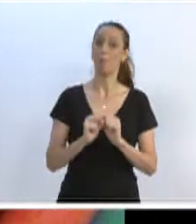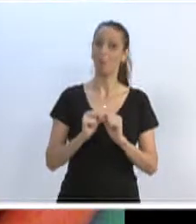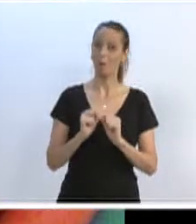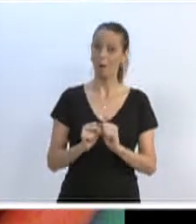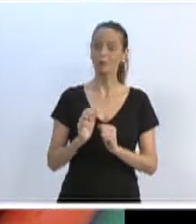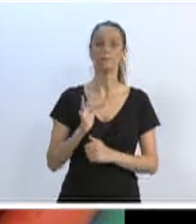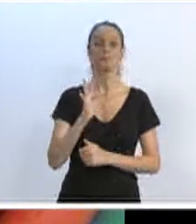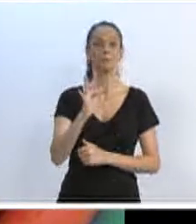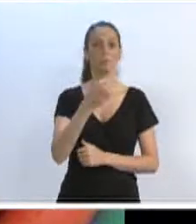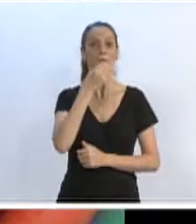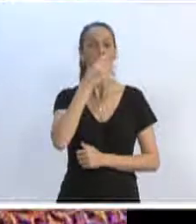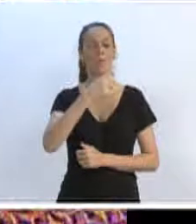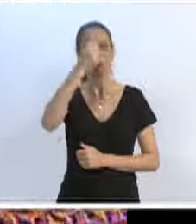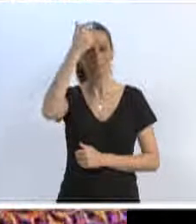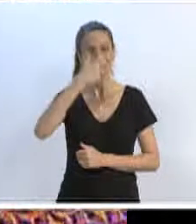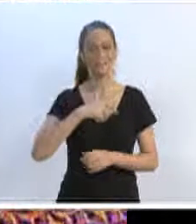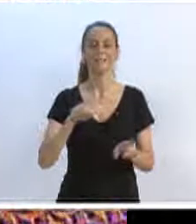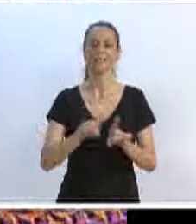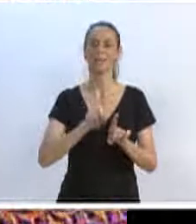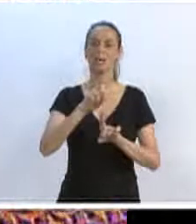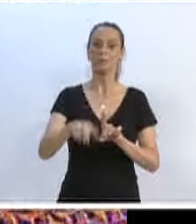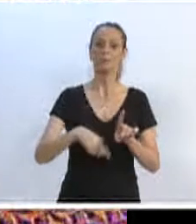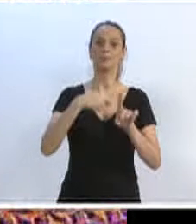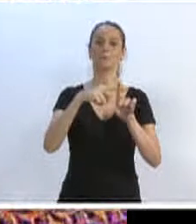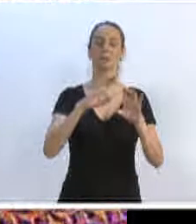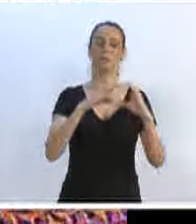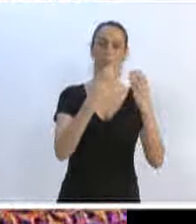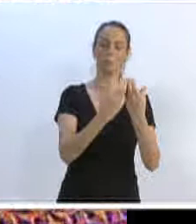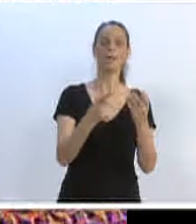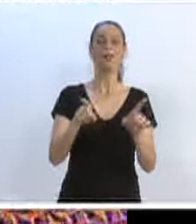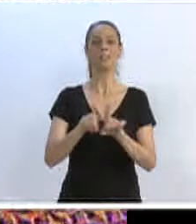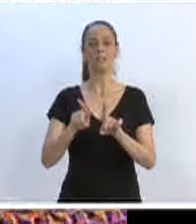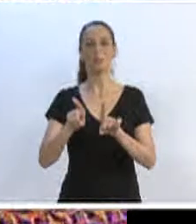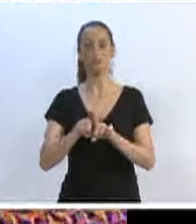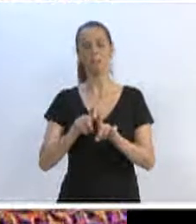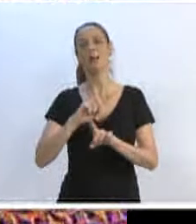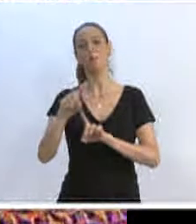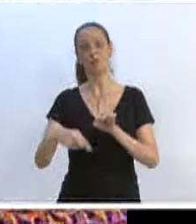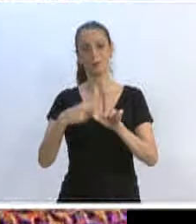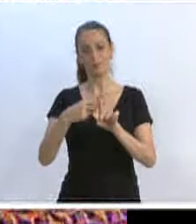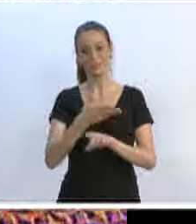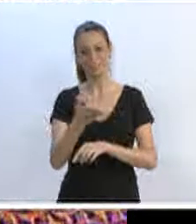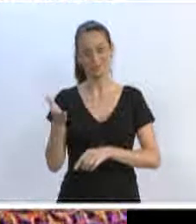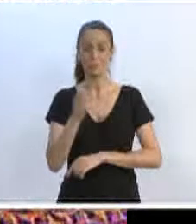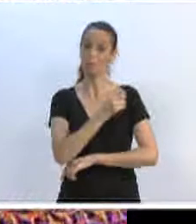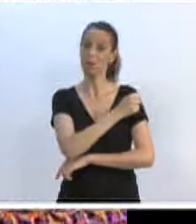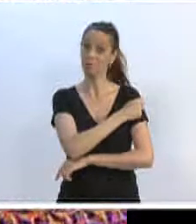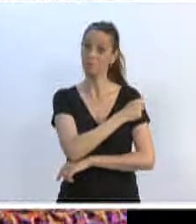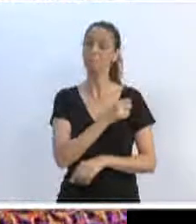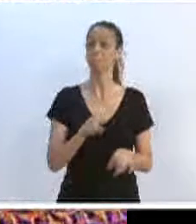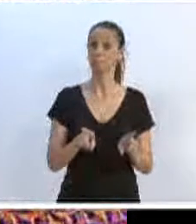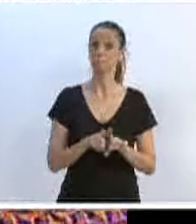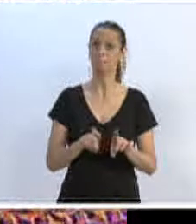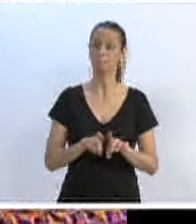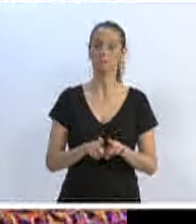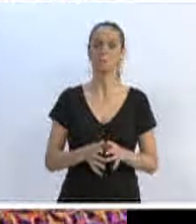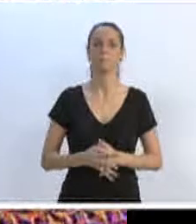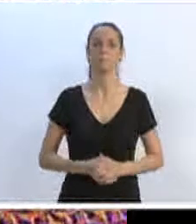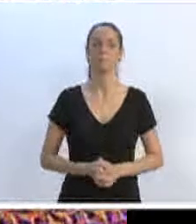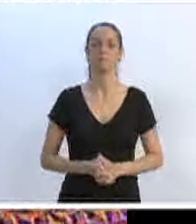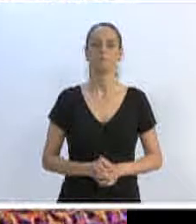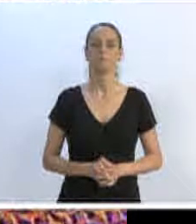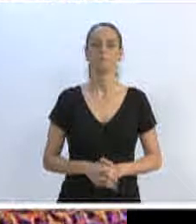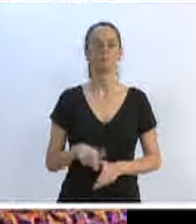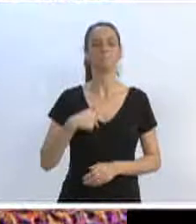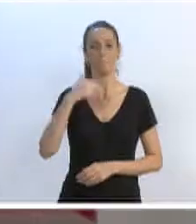e muito ponto positivo para a comunidade e para os alunos também, deixar bem claro, né? Para os alunos também, e com certeza